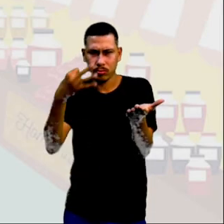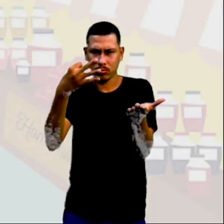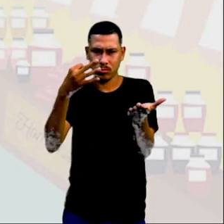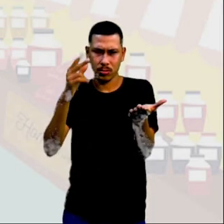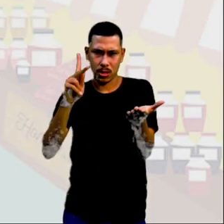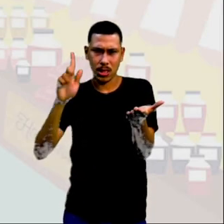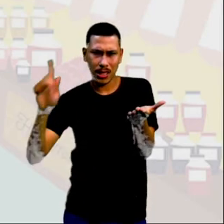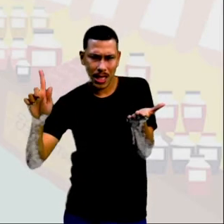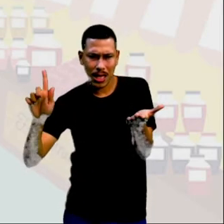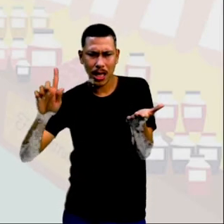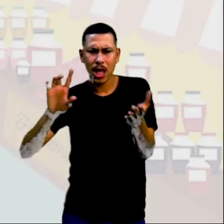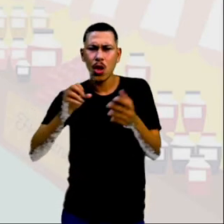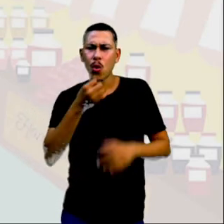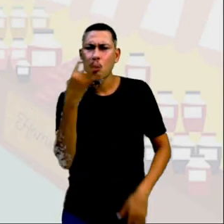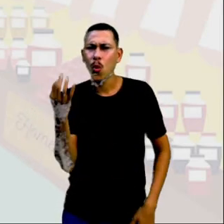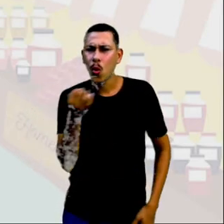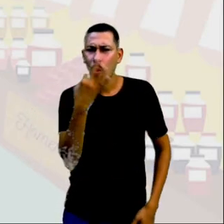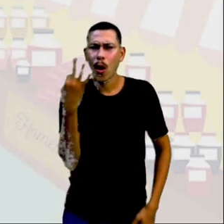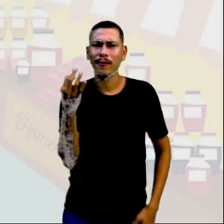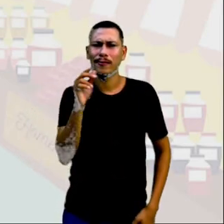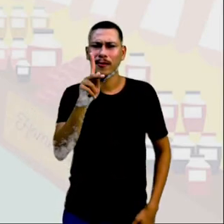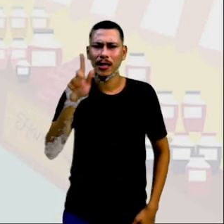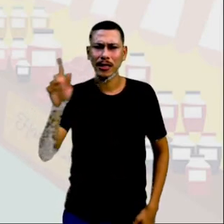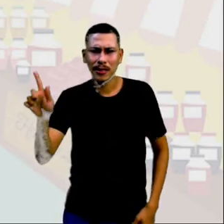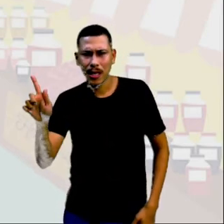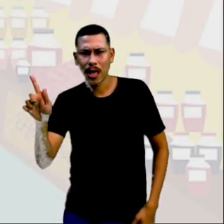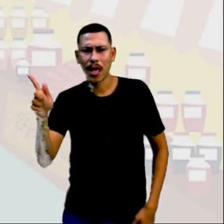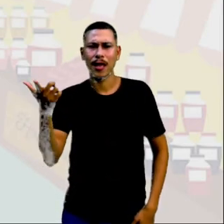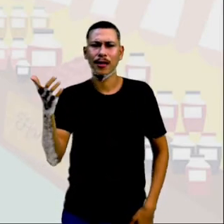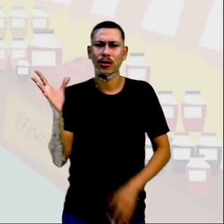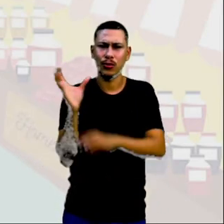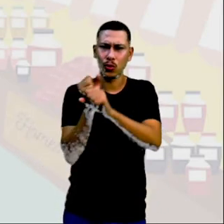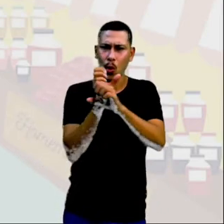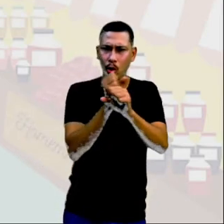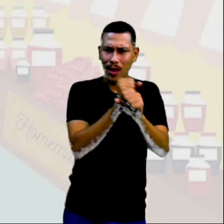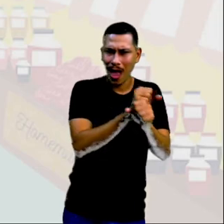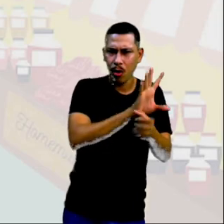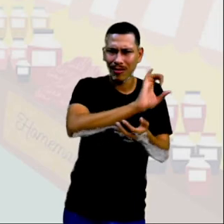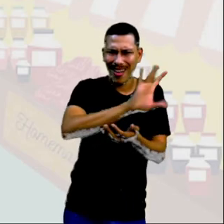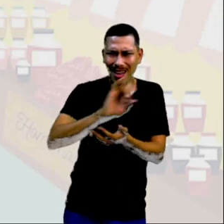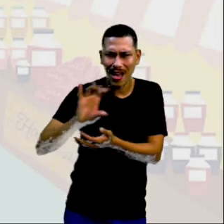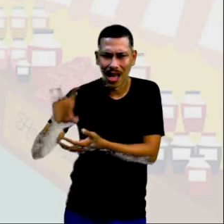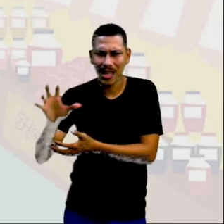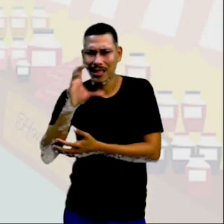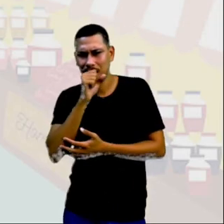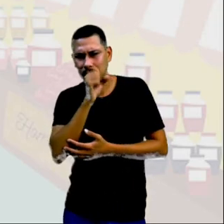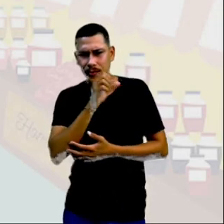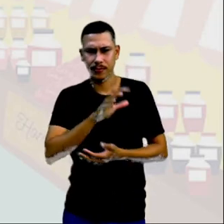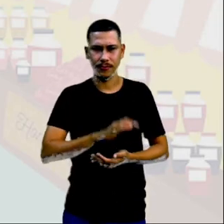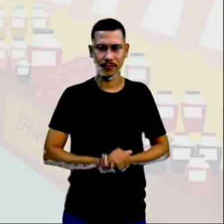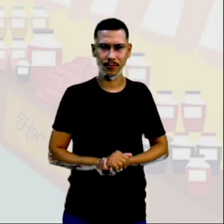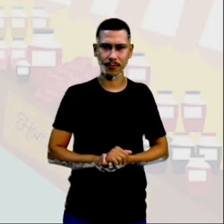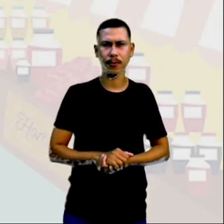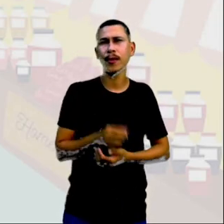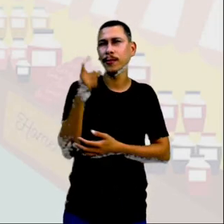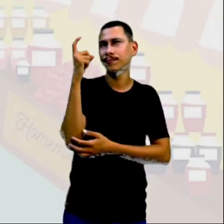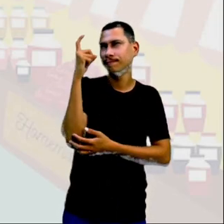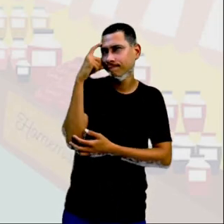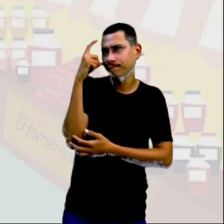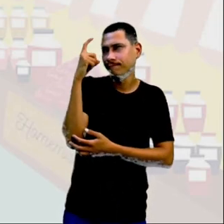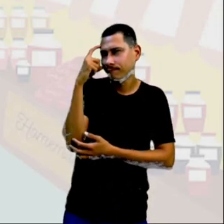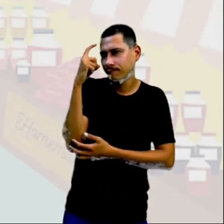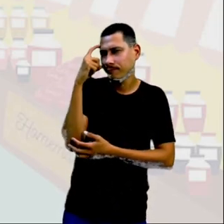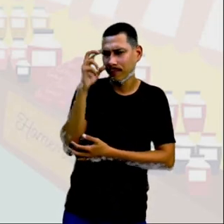quilos, quantos quilogramas vai pesar cada laranja? E aí a gente vai pensar um